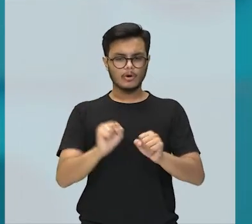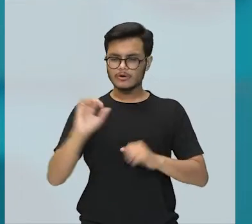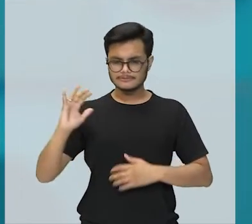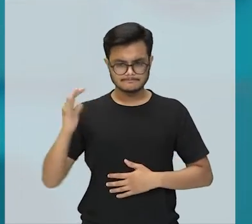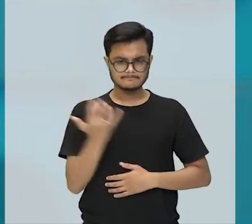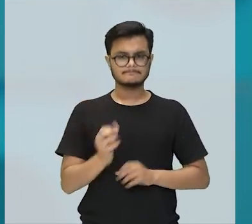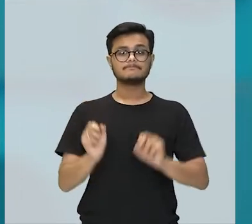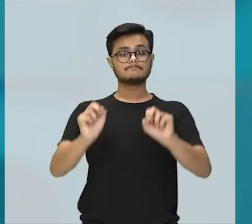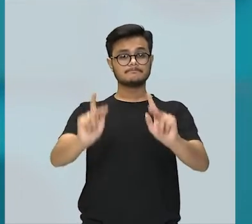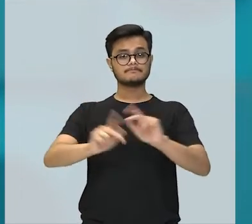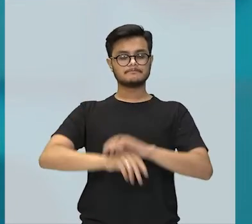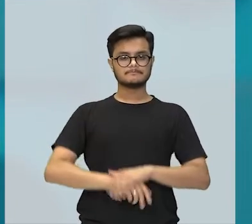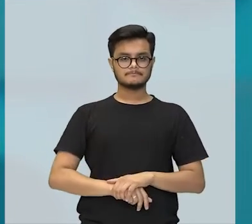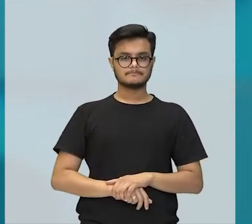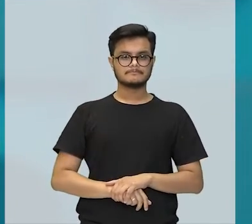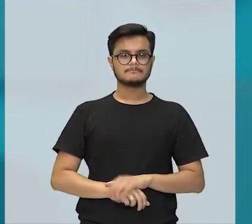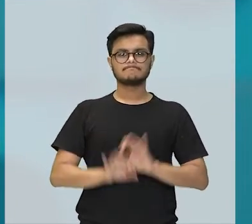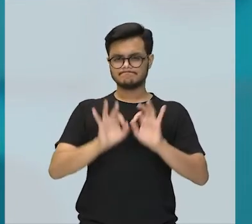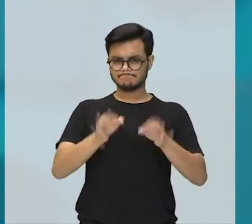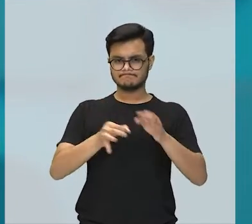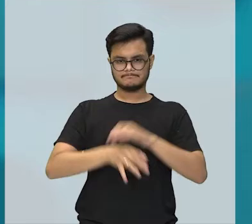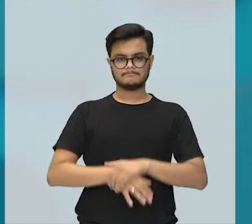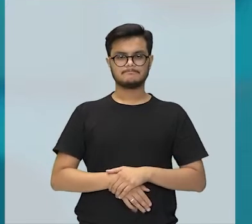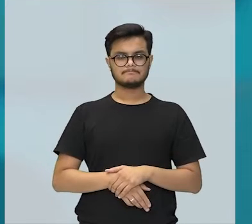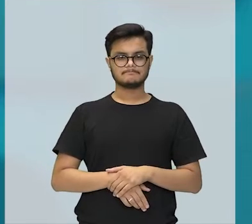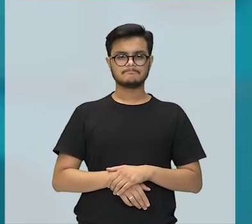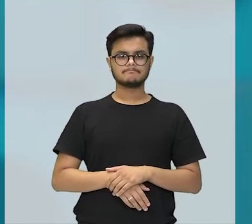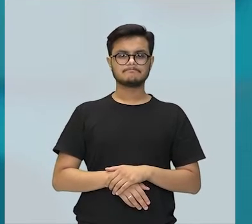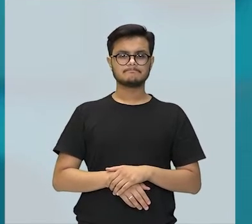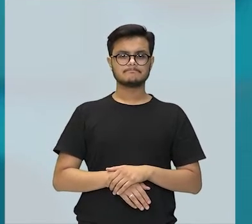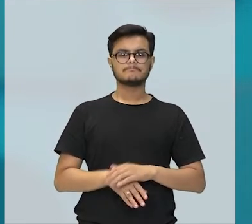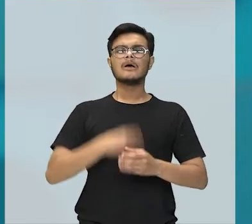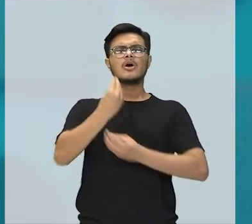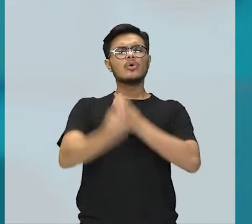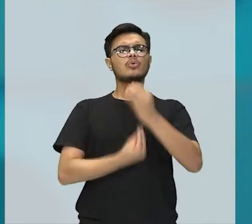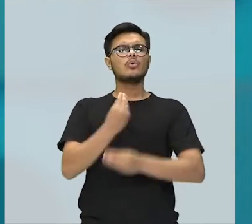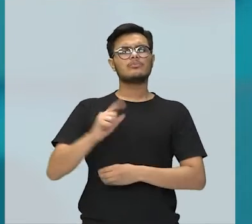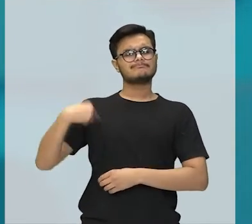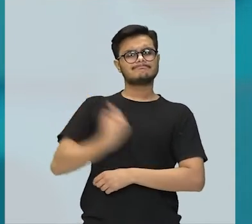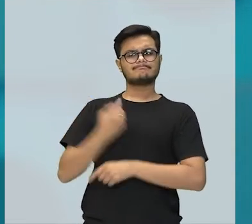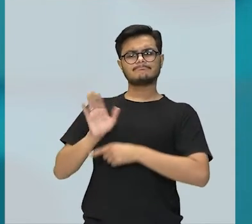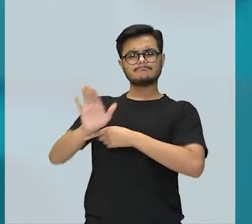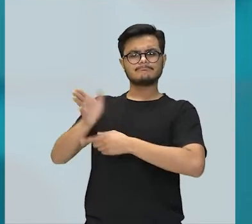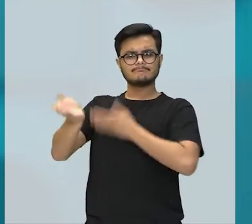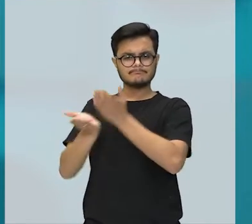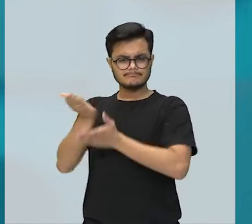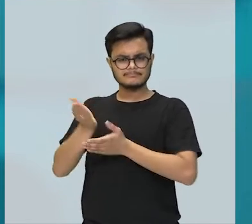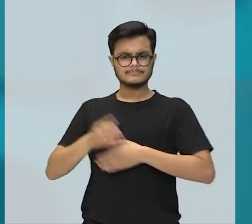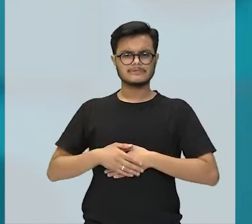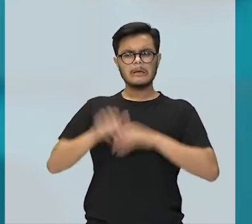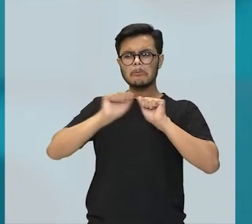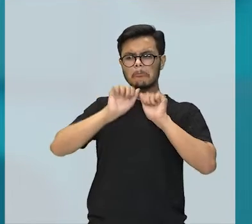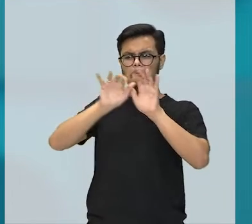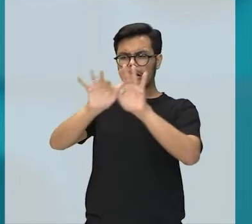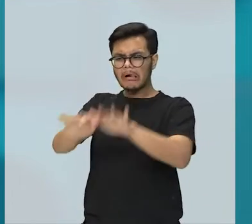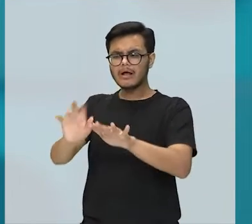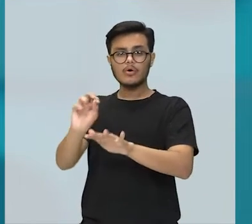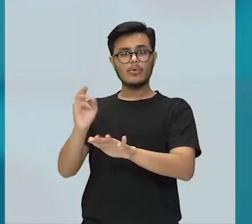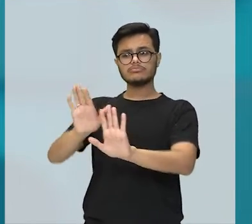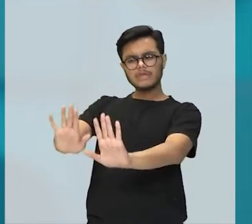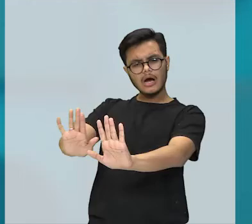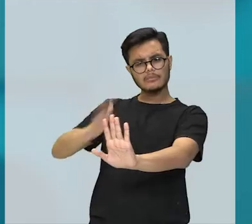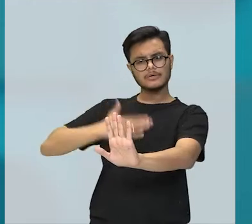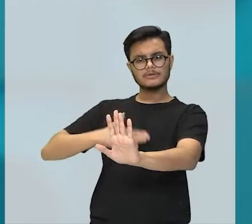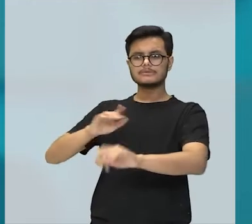o desmaio, tá? Certo? Mas e aí? O que a gente deve fazer? Vai todo mundo para cima ou não? Deixa a pessoa